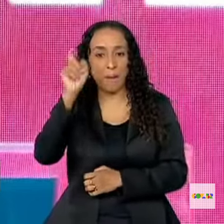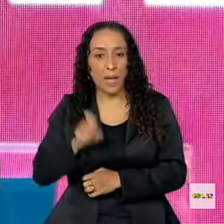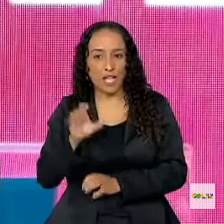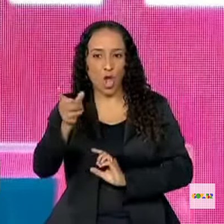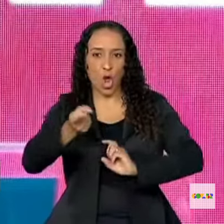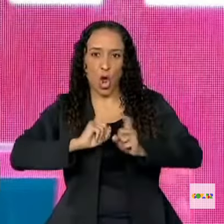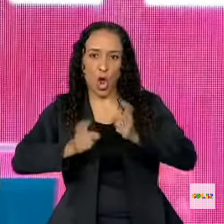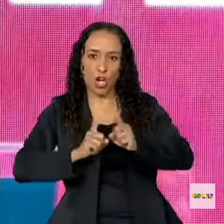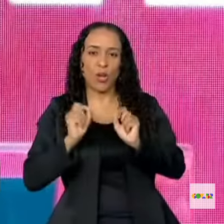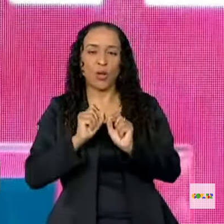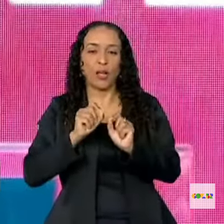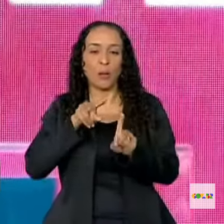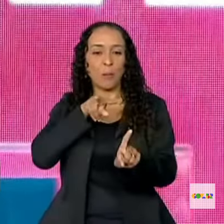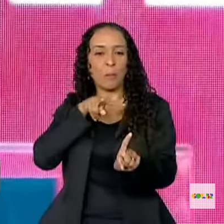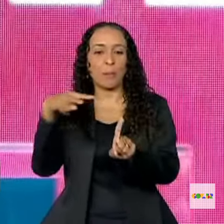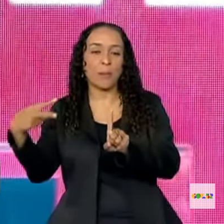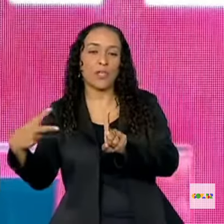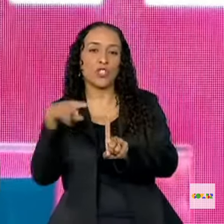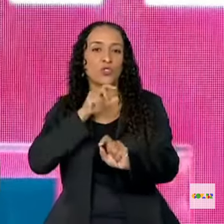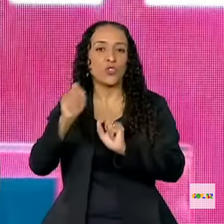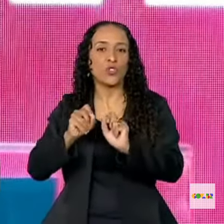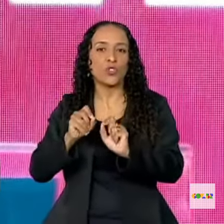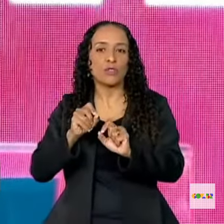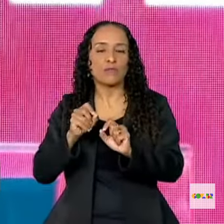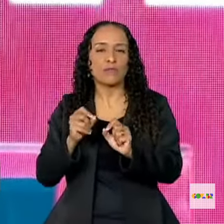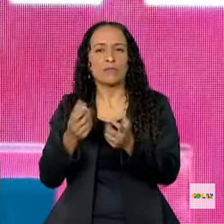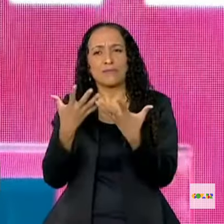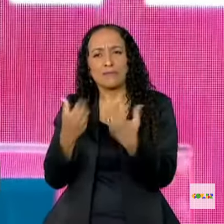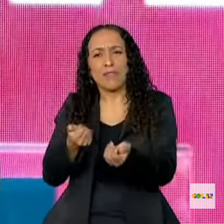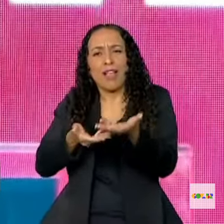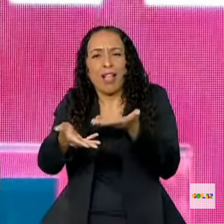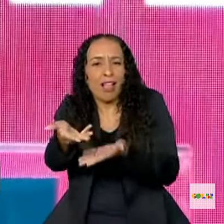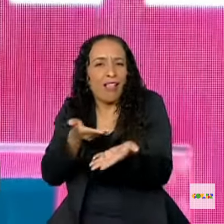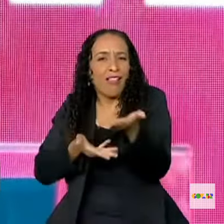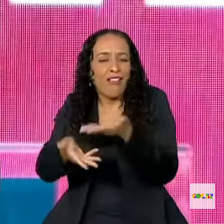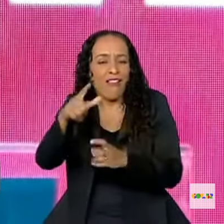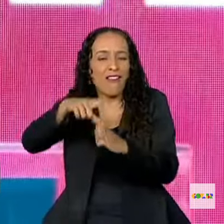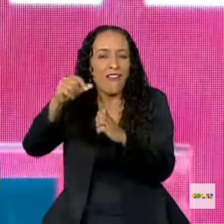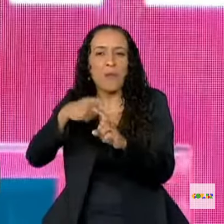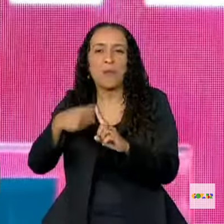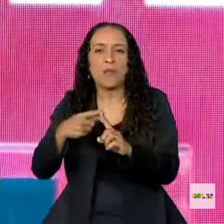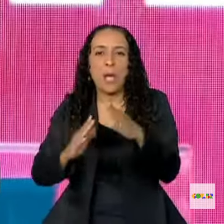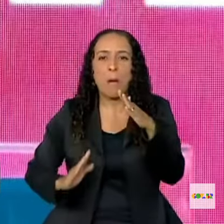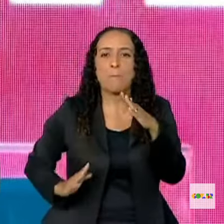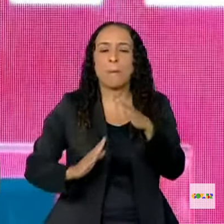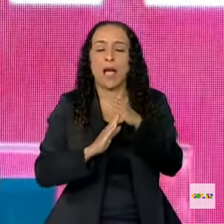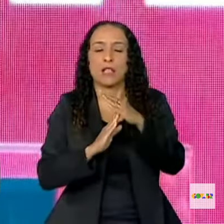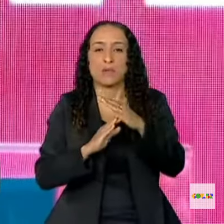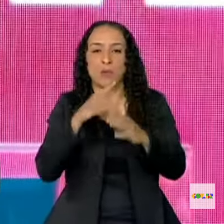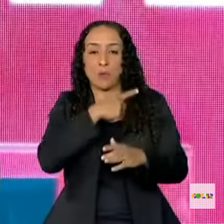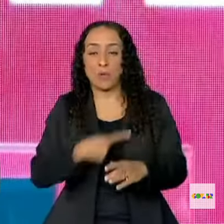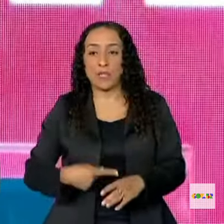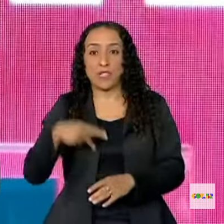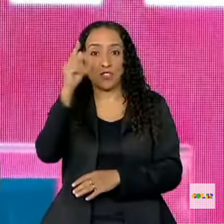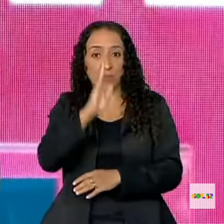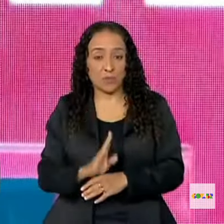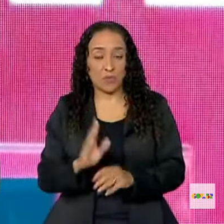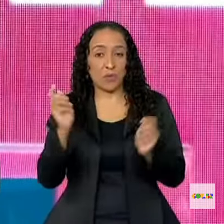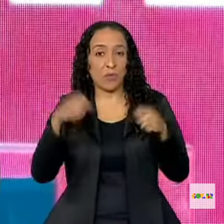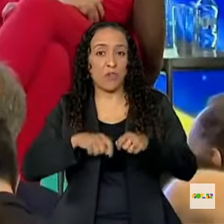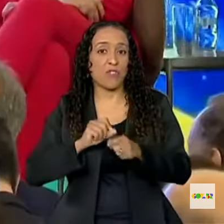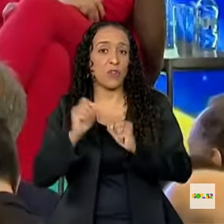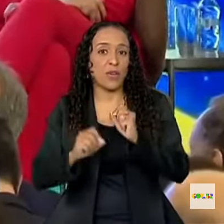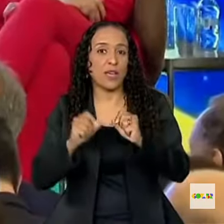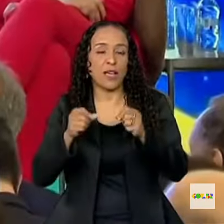é na perspectiva de convencer o seu personag porque o máximo que um da República pode fazer